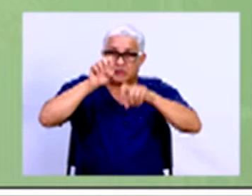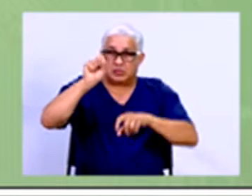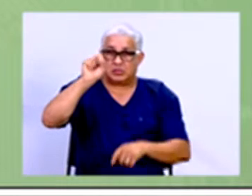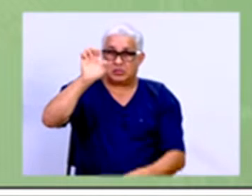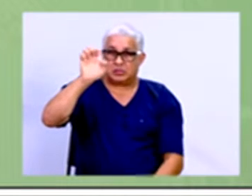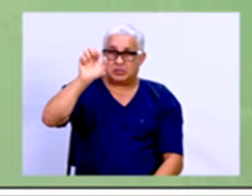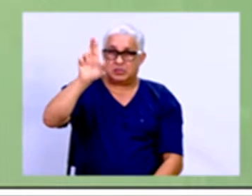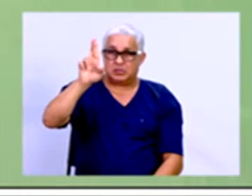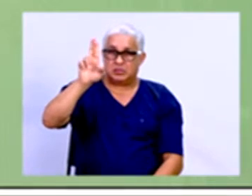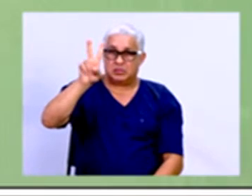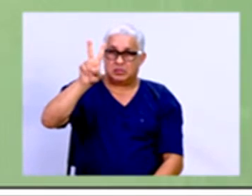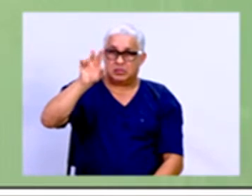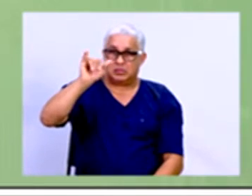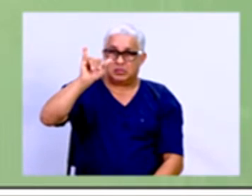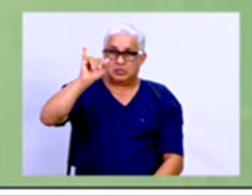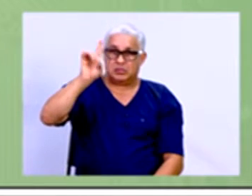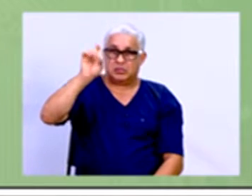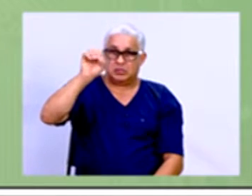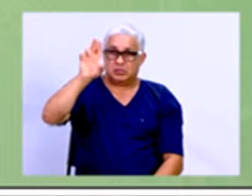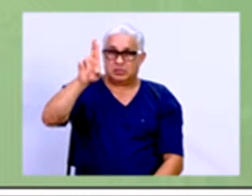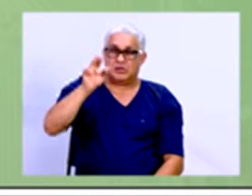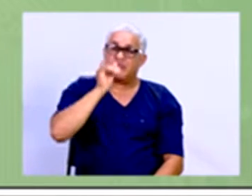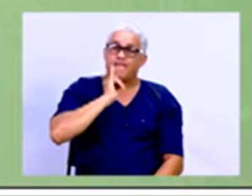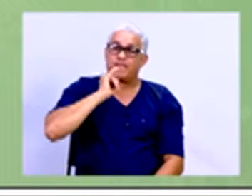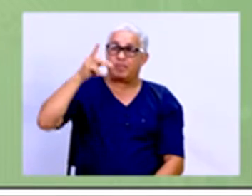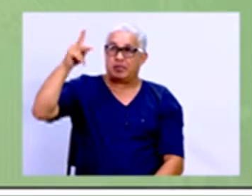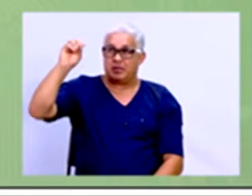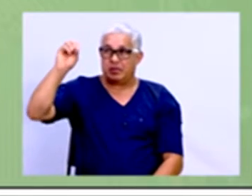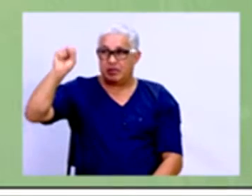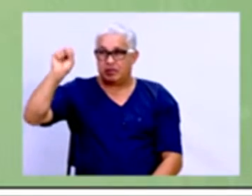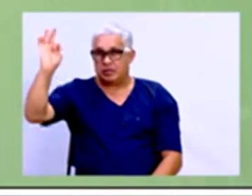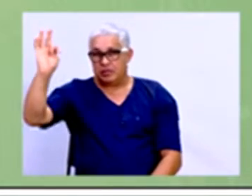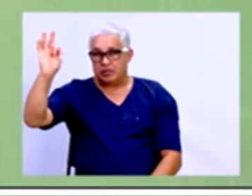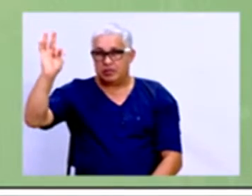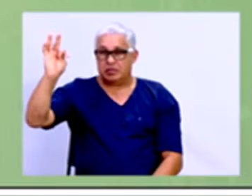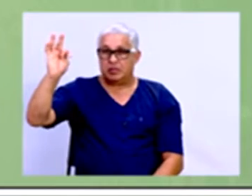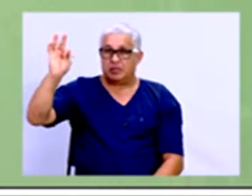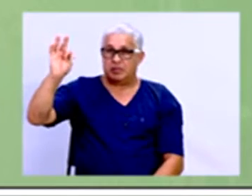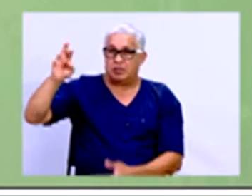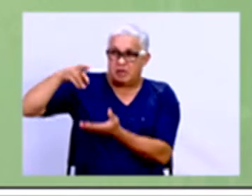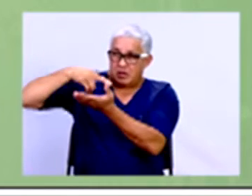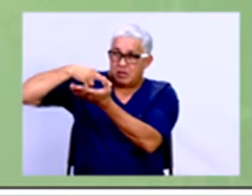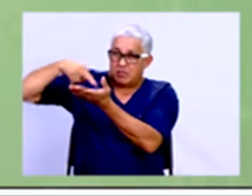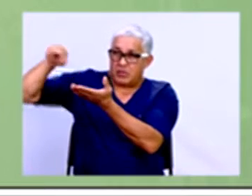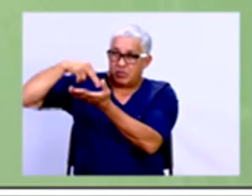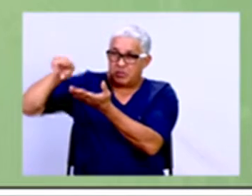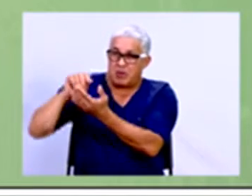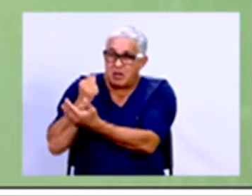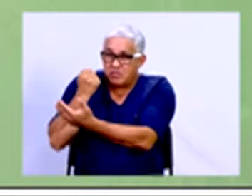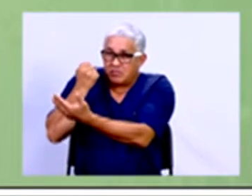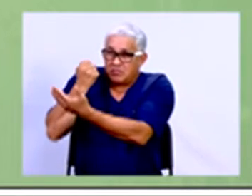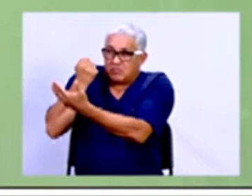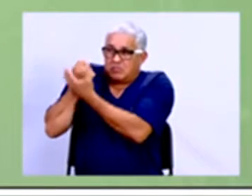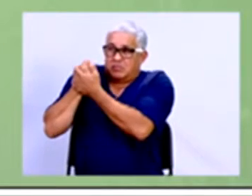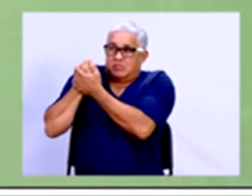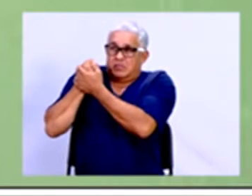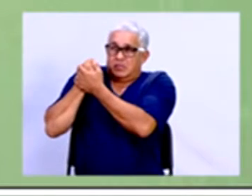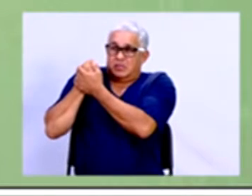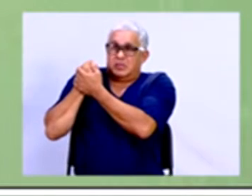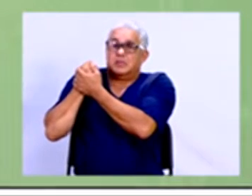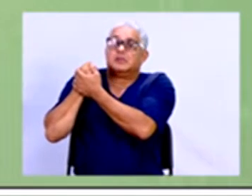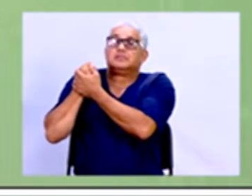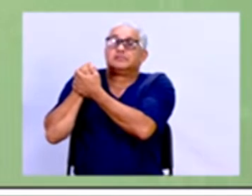método POST, tá? Os dados eles são enviados aqui de forma ocultas. Tá? É um